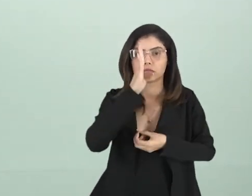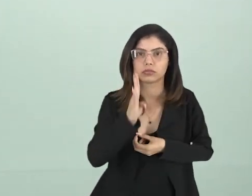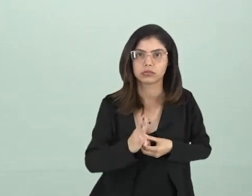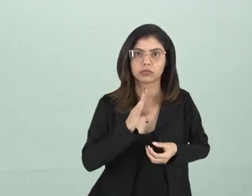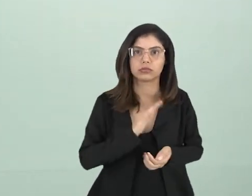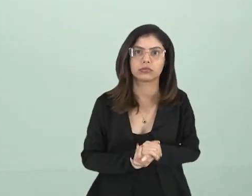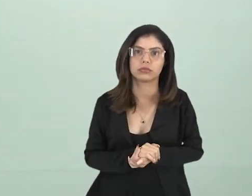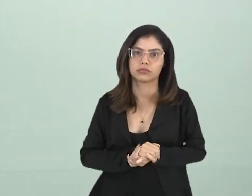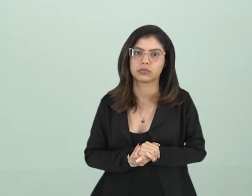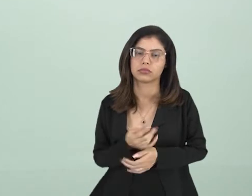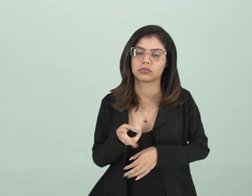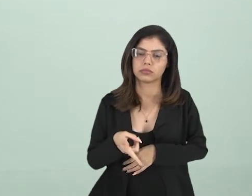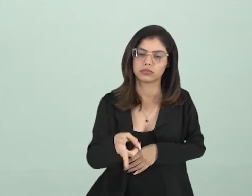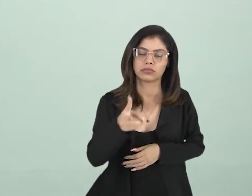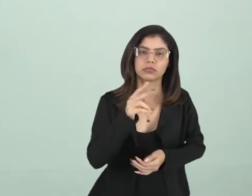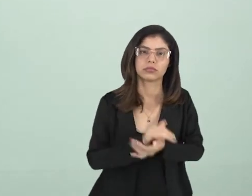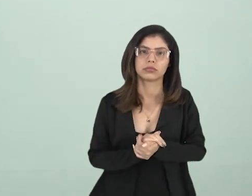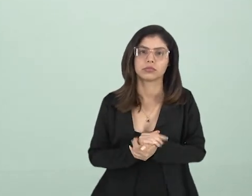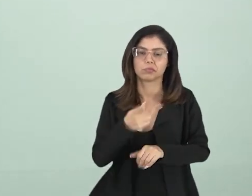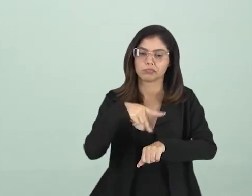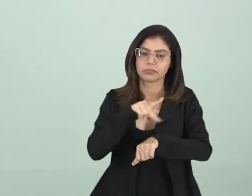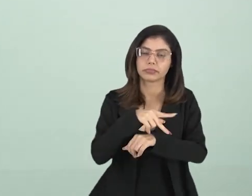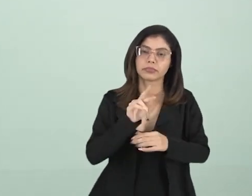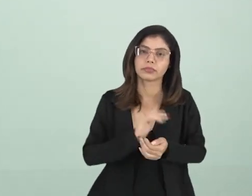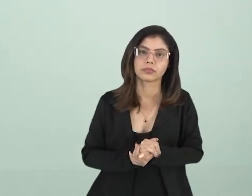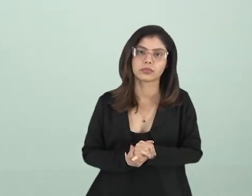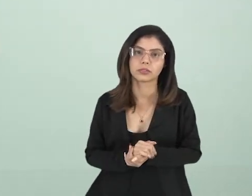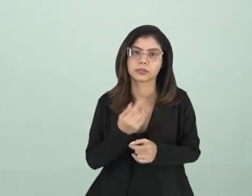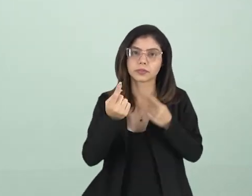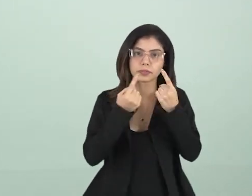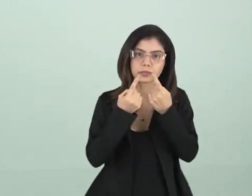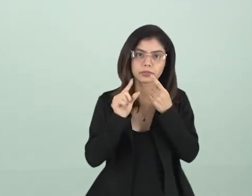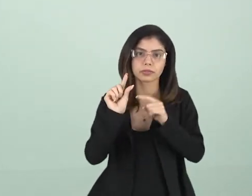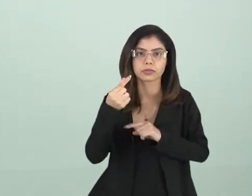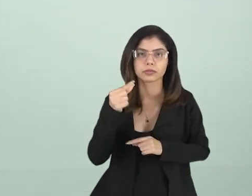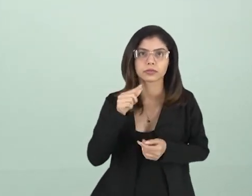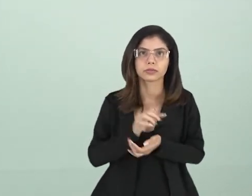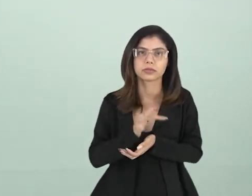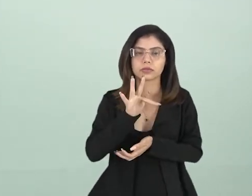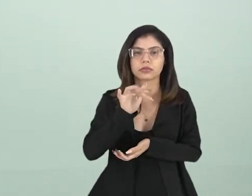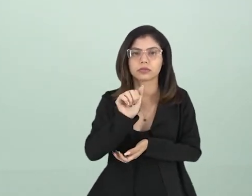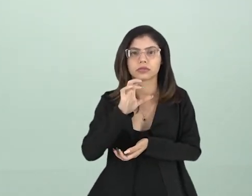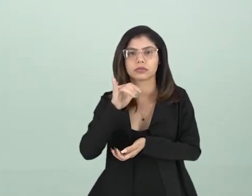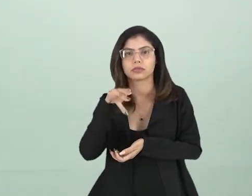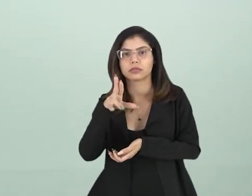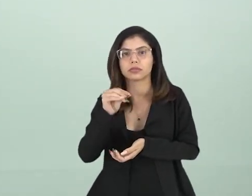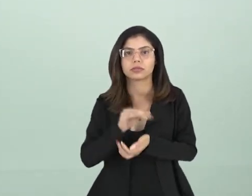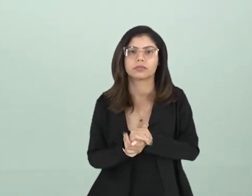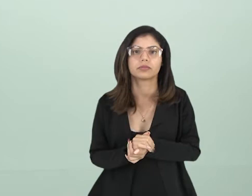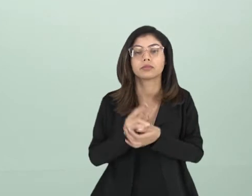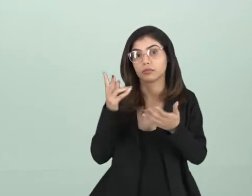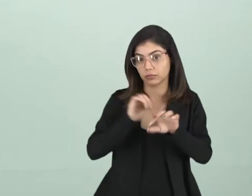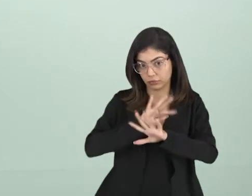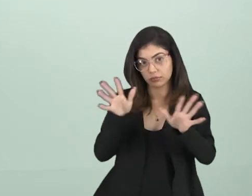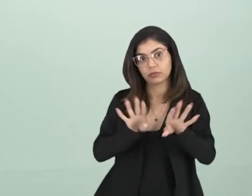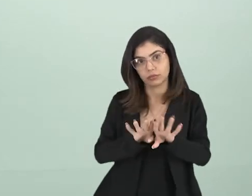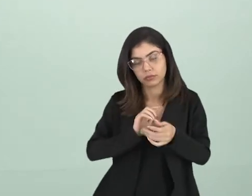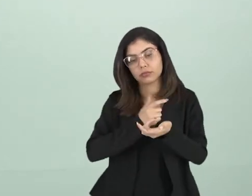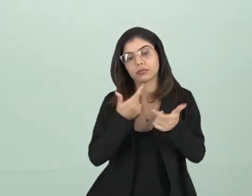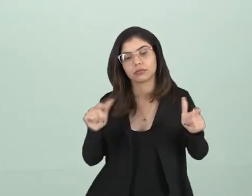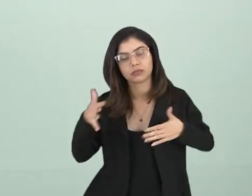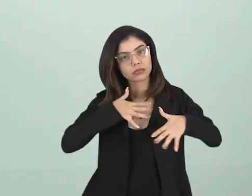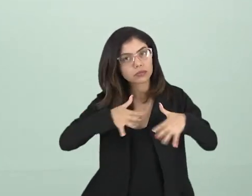Brasil, continuar um país aí que dialoga um pouco com o fascismo, né? Claro que o exército vai fazer uma